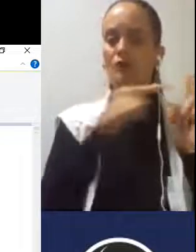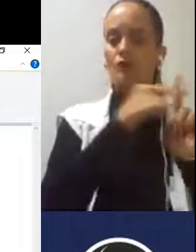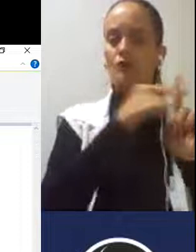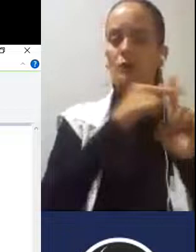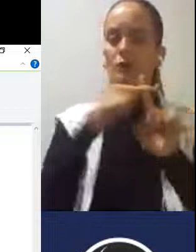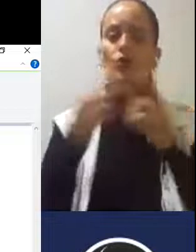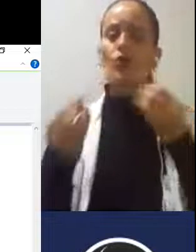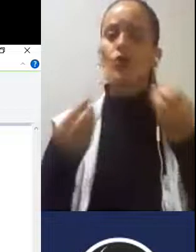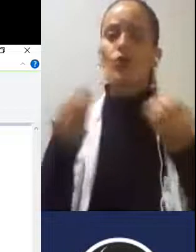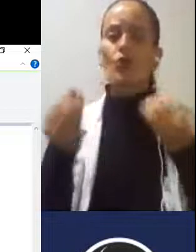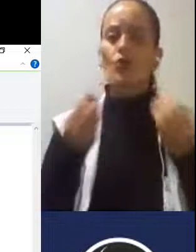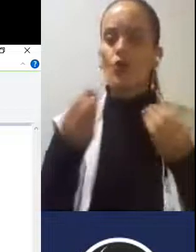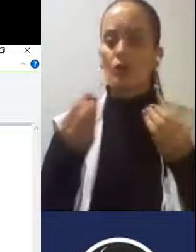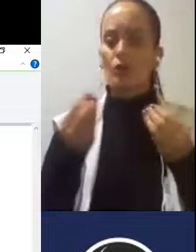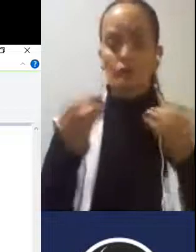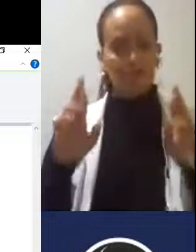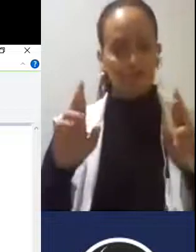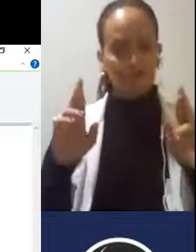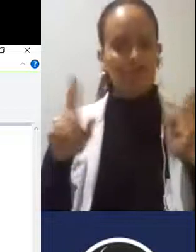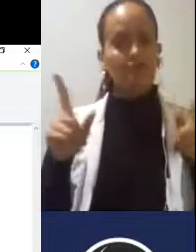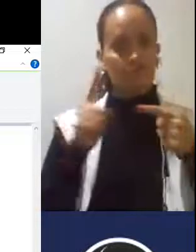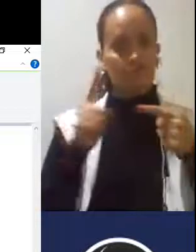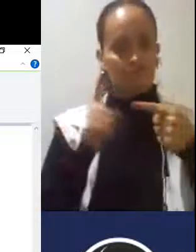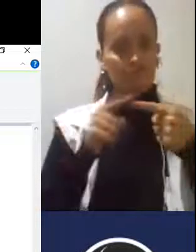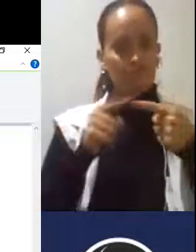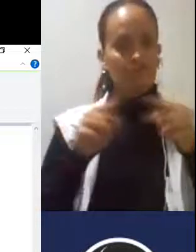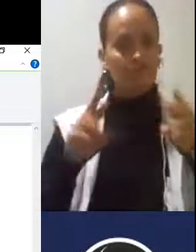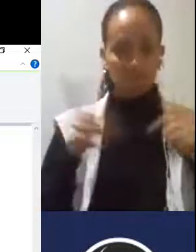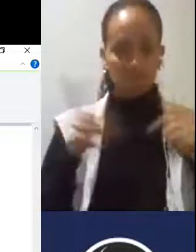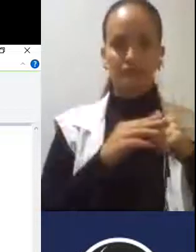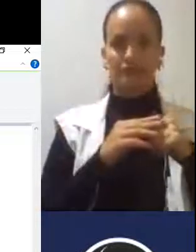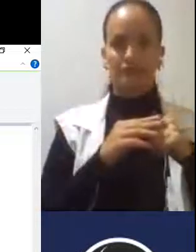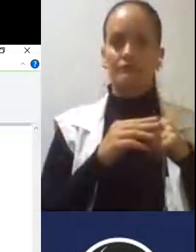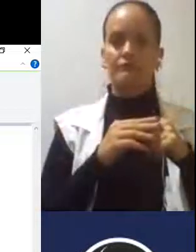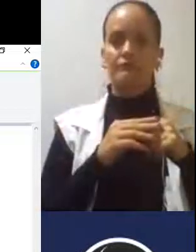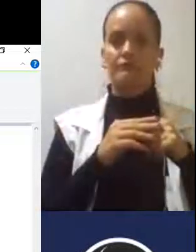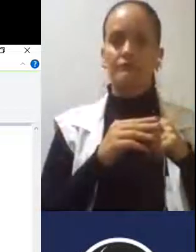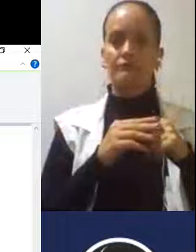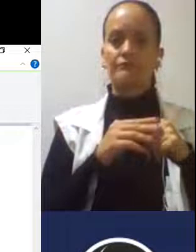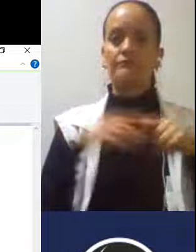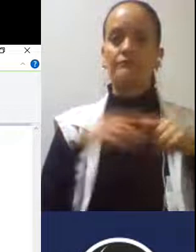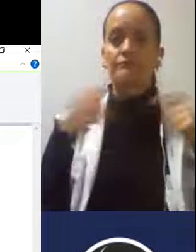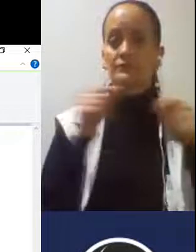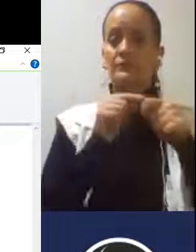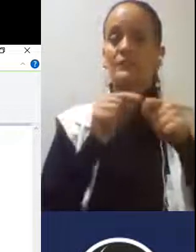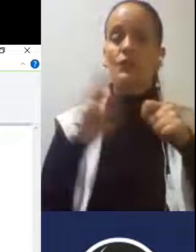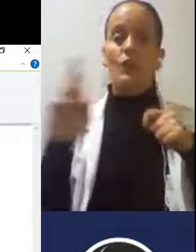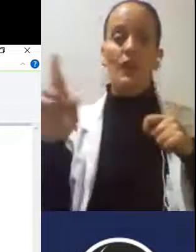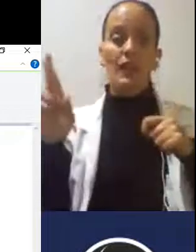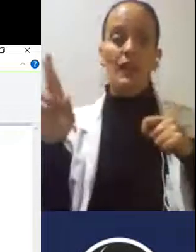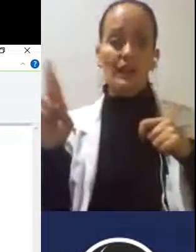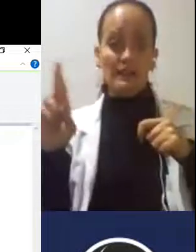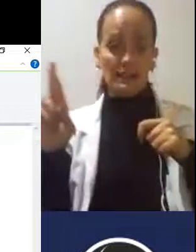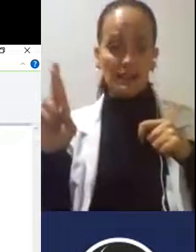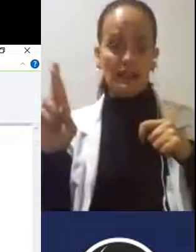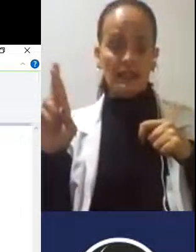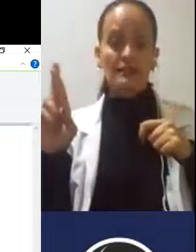fazer, para esse caso aqui, ó, pegar o valor de resistência e dividir pelo